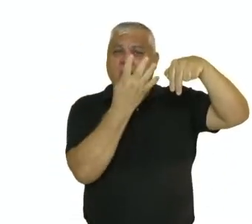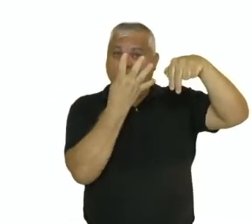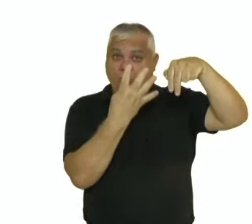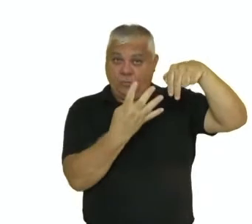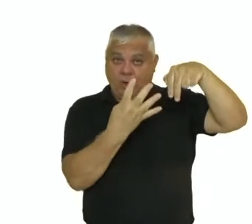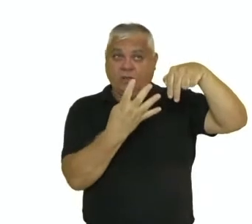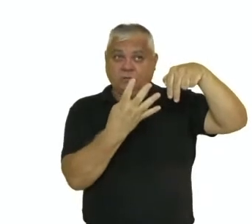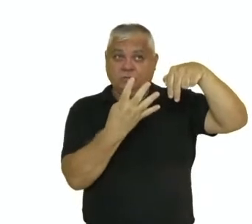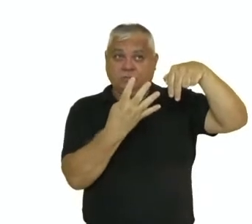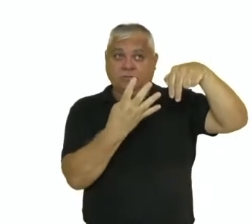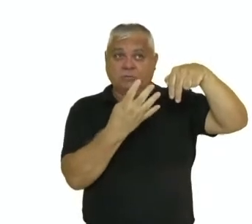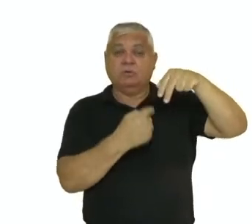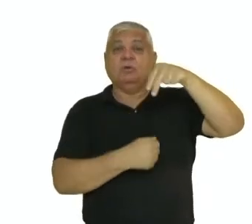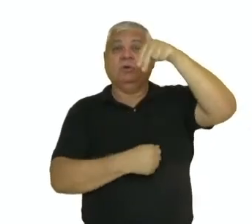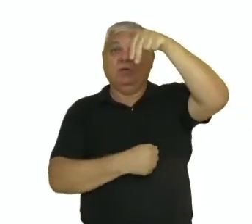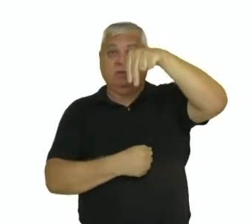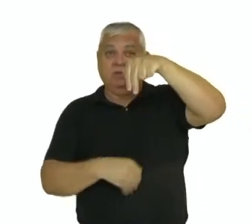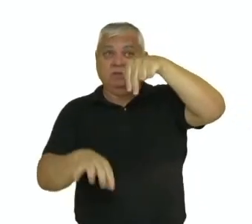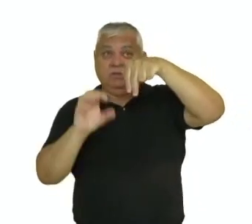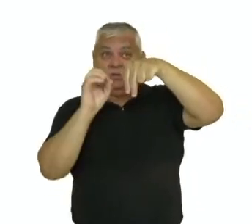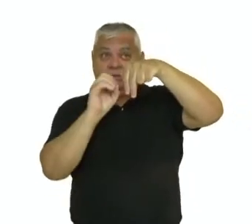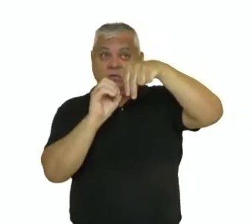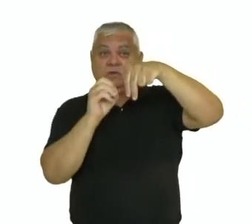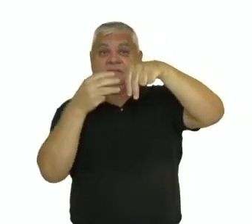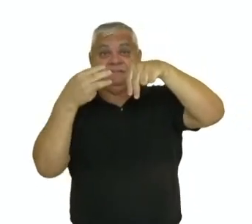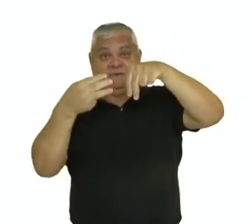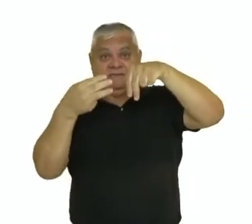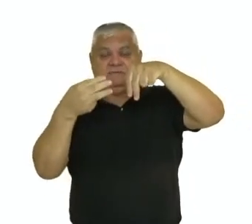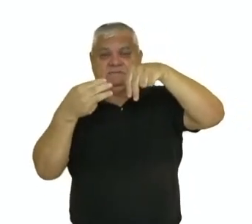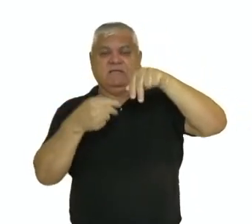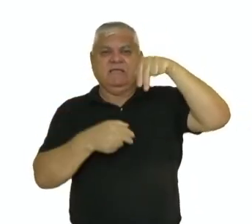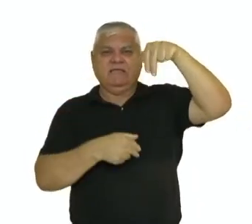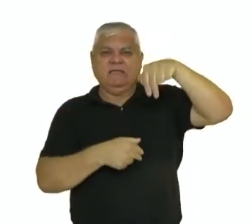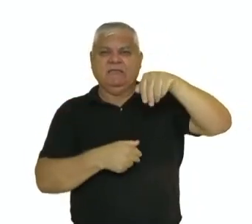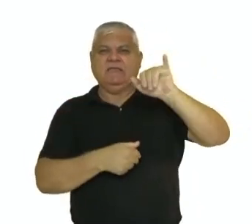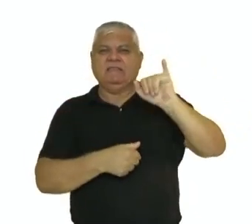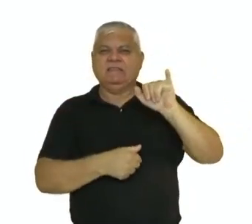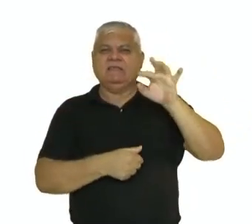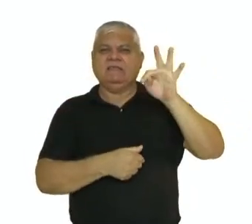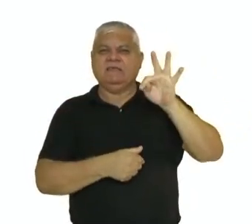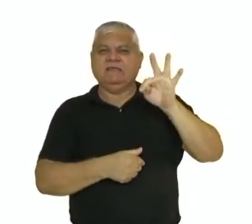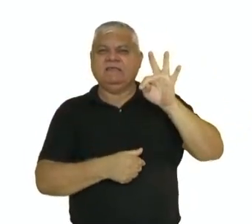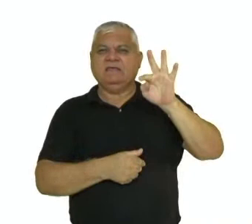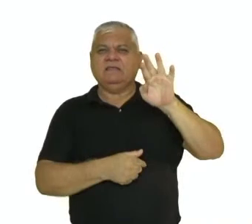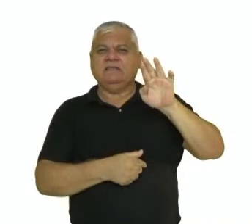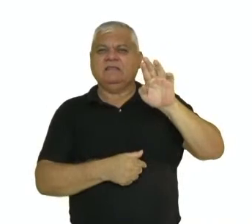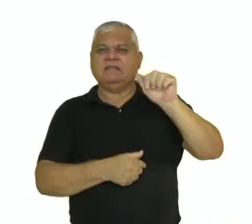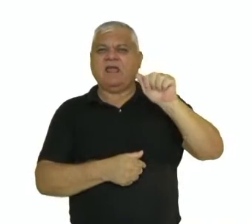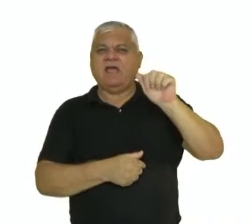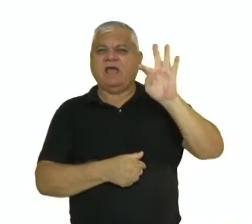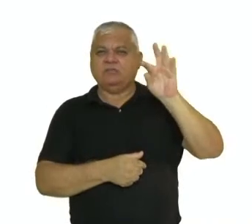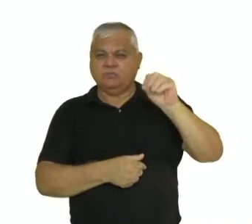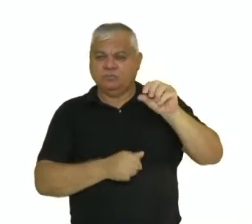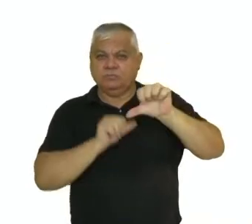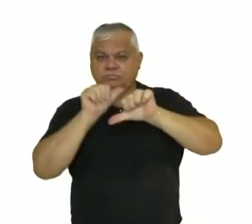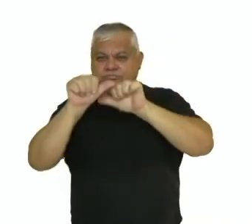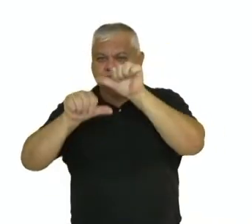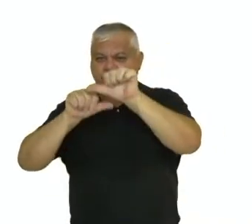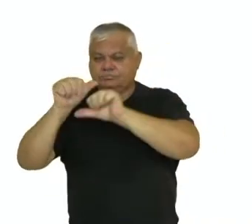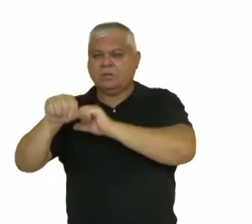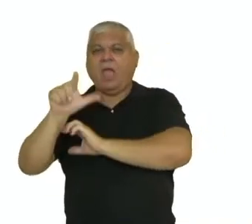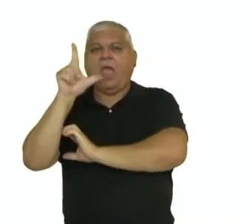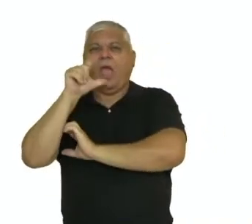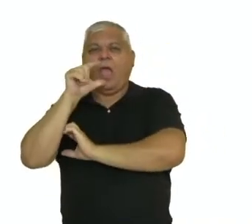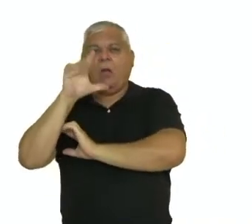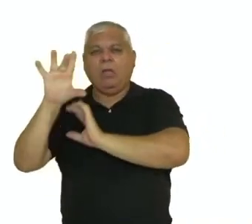né? Então, o nosso nitrato, né, vai se transformar no óxido nitroso e água. Então, uma substância mais complexa, que